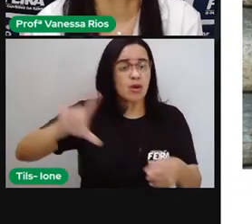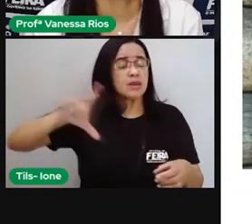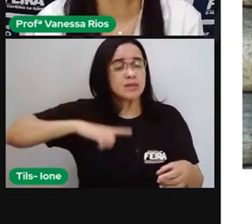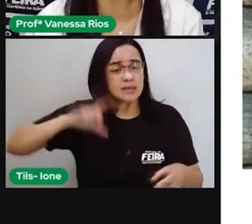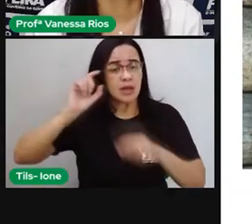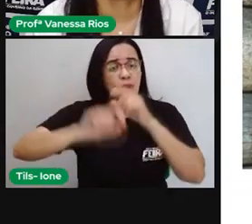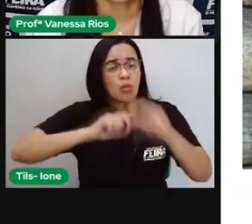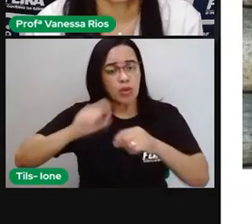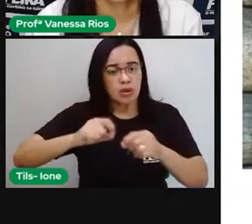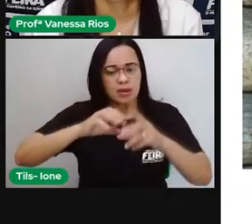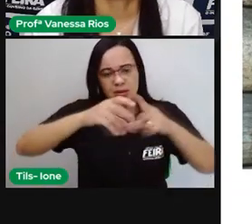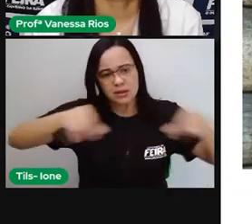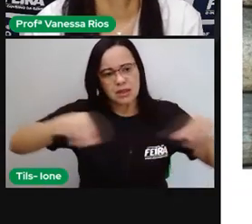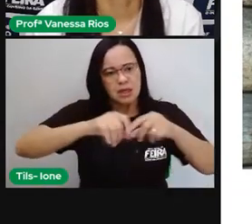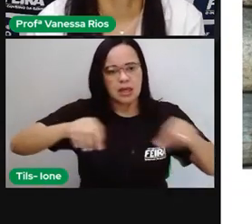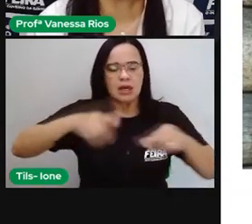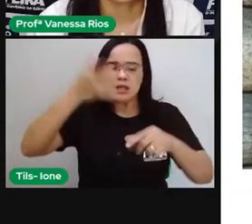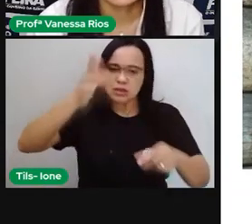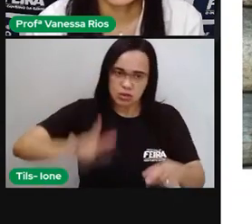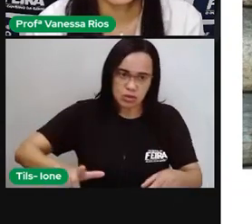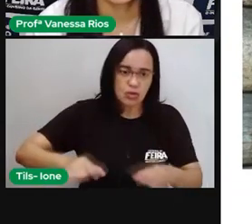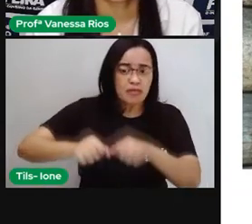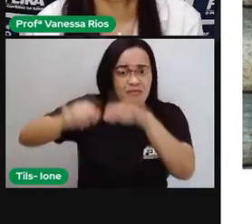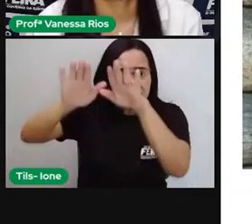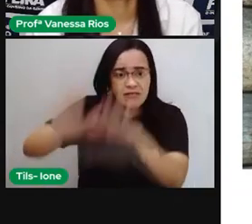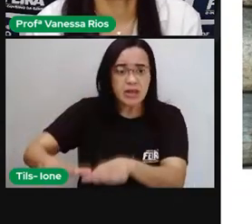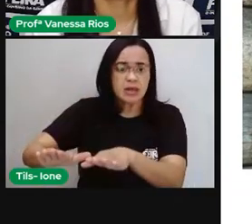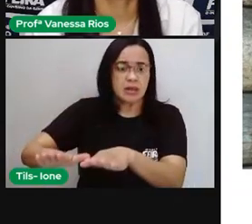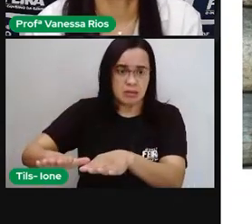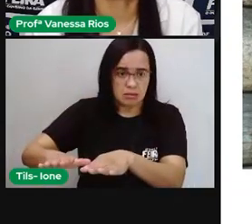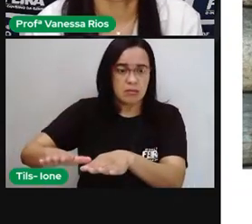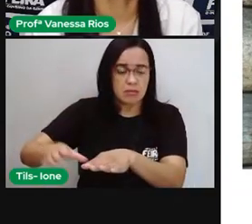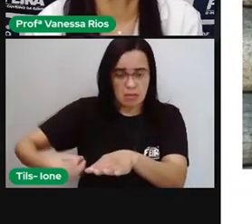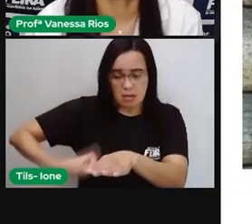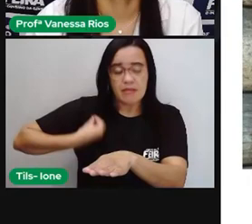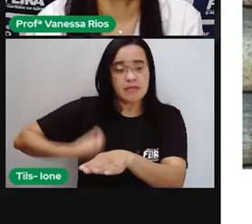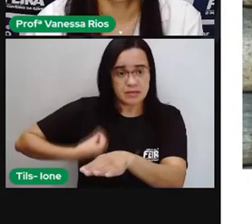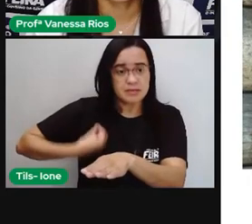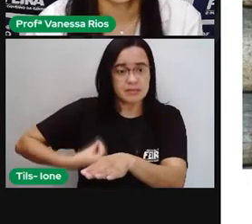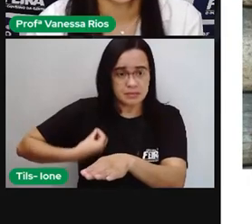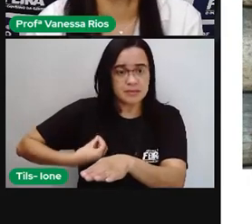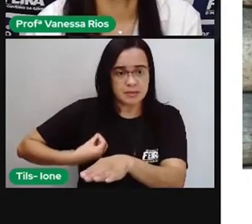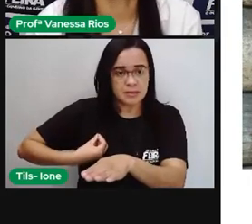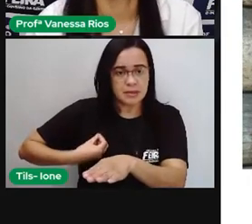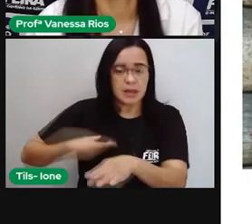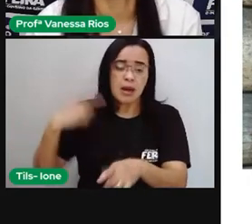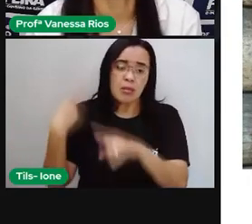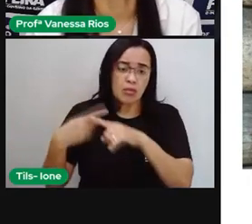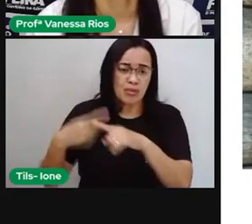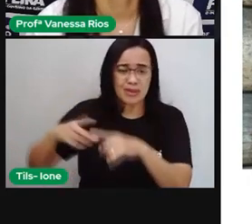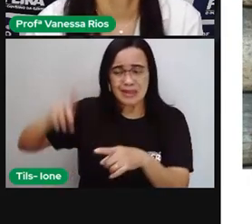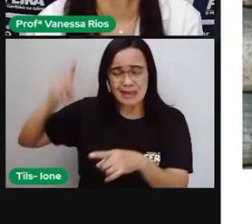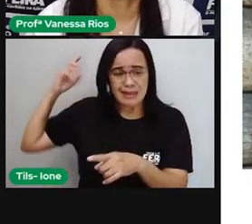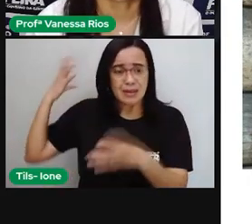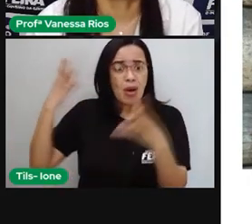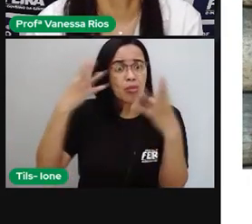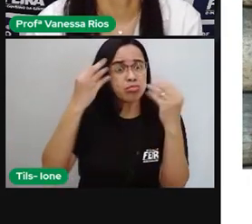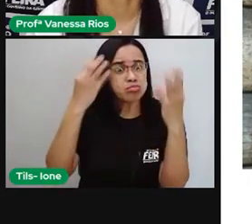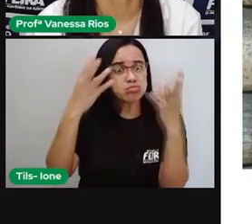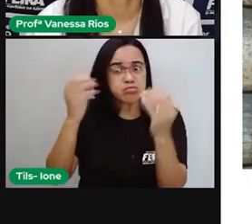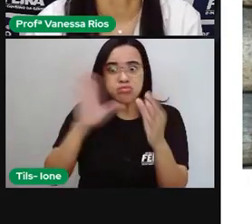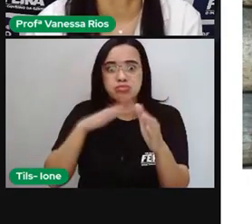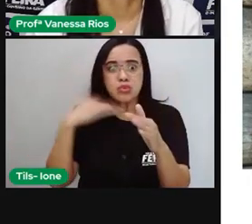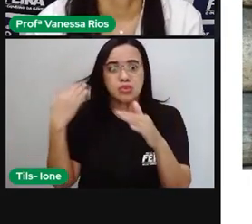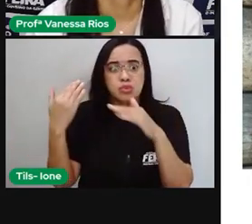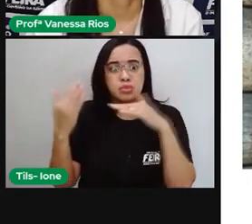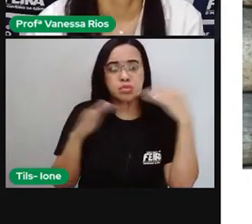eles prevaleçam aí, permaneçam no decorrer da história, né? Já que foram tantos aí extintos, né? Foram mortos